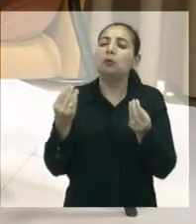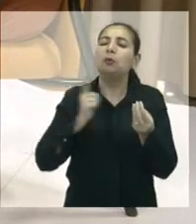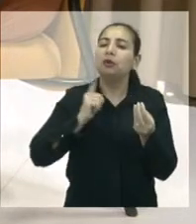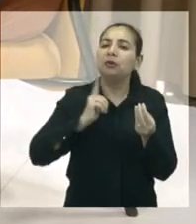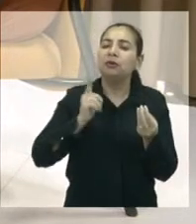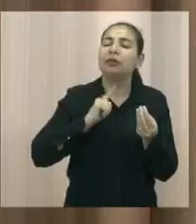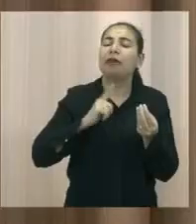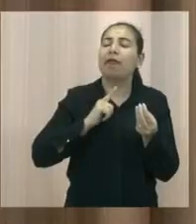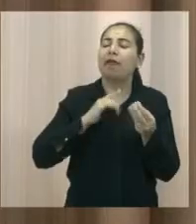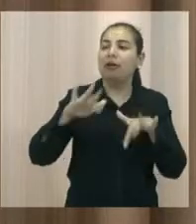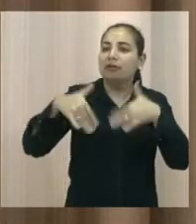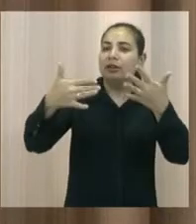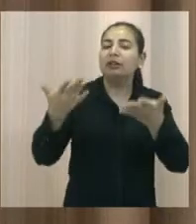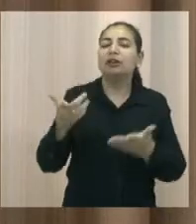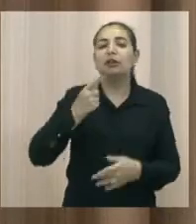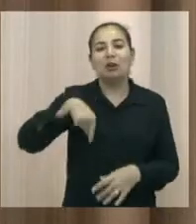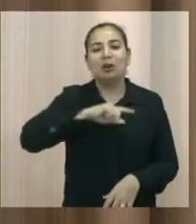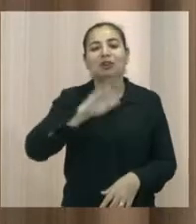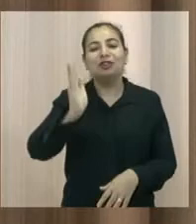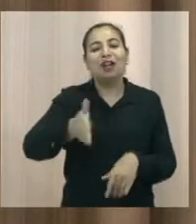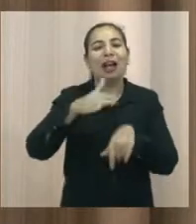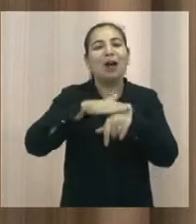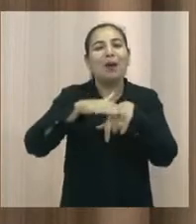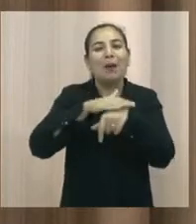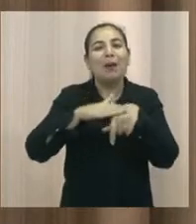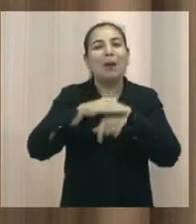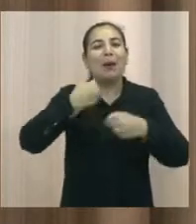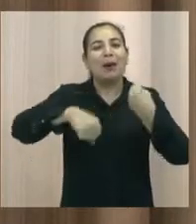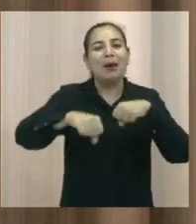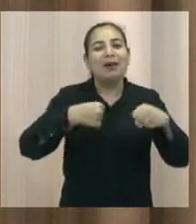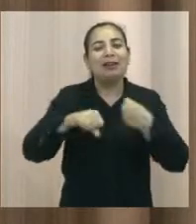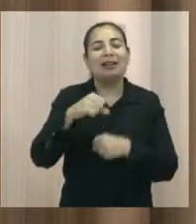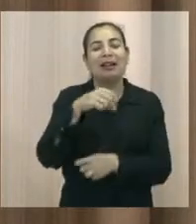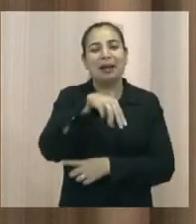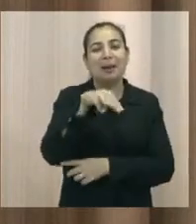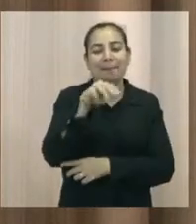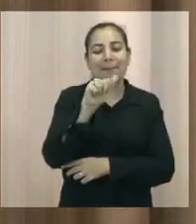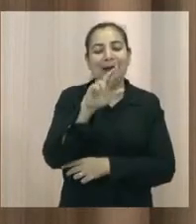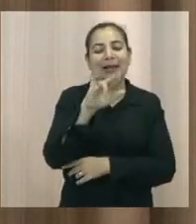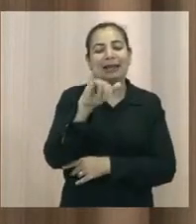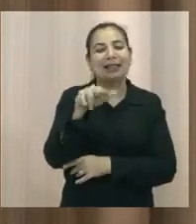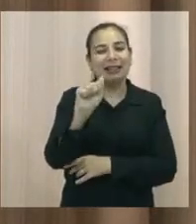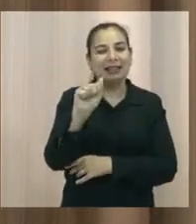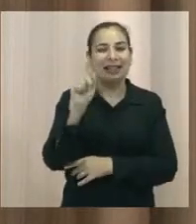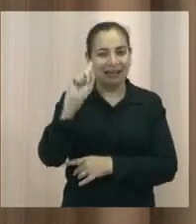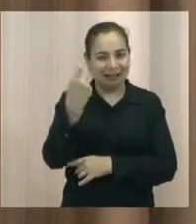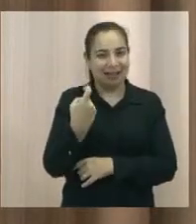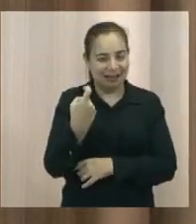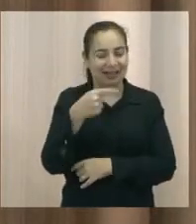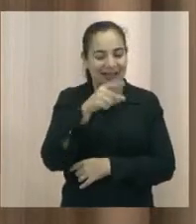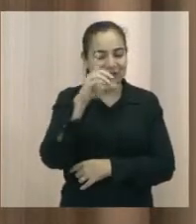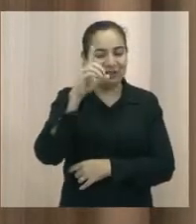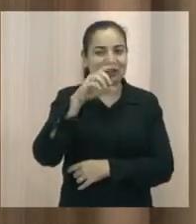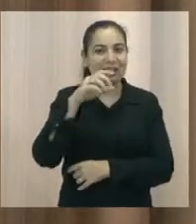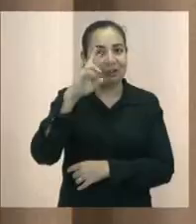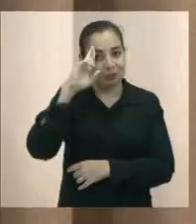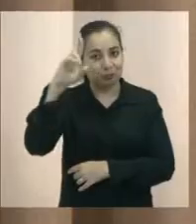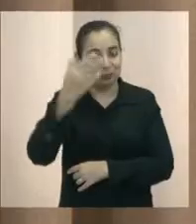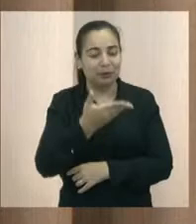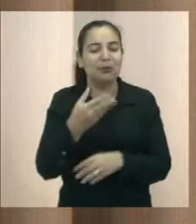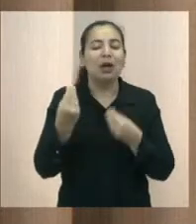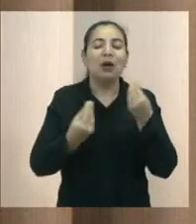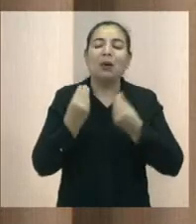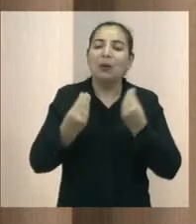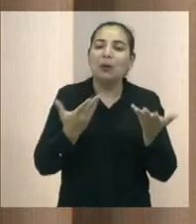estivemos aqui debatendo com a doutora Mariana, inclusive, na sua visão, né, como da área do direito,